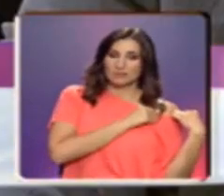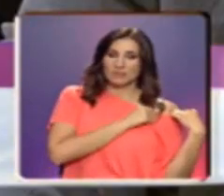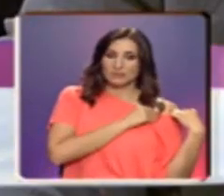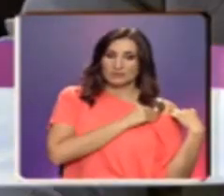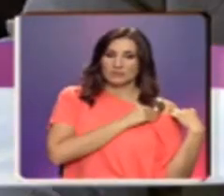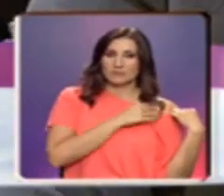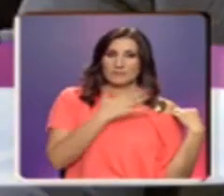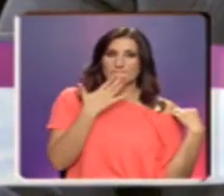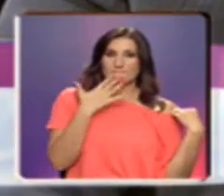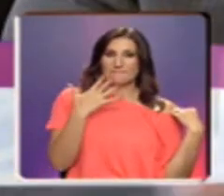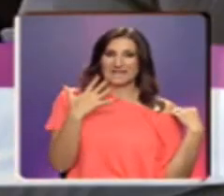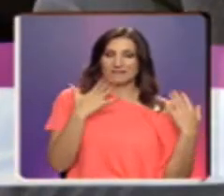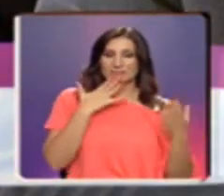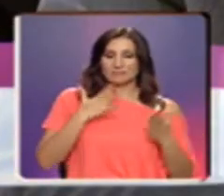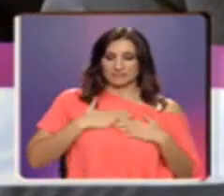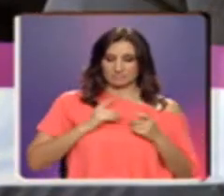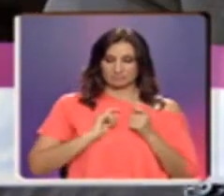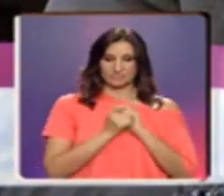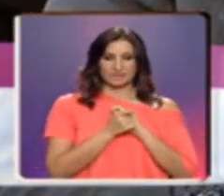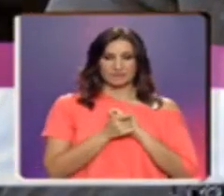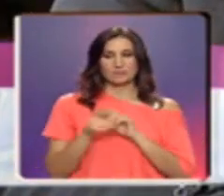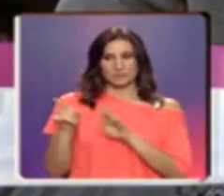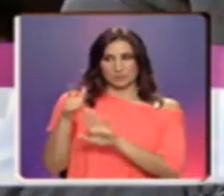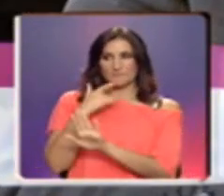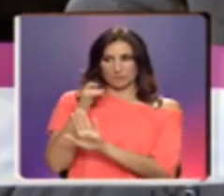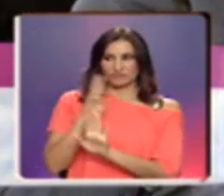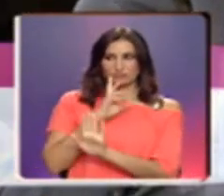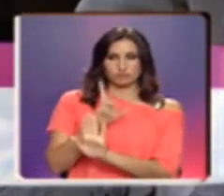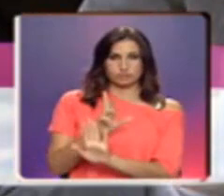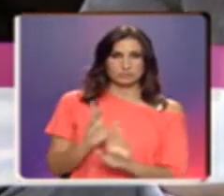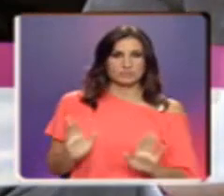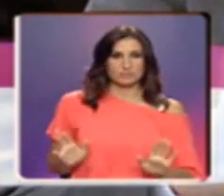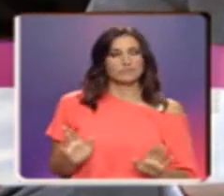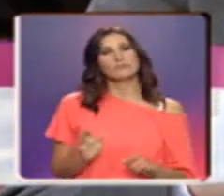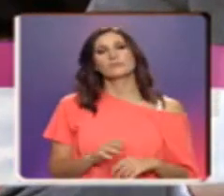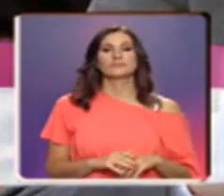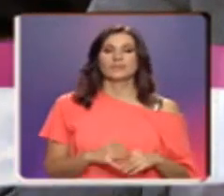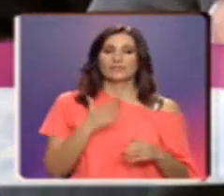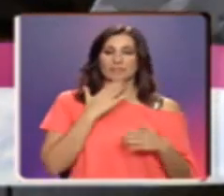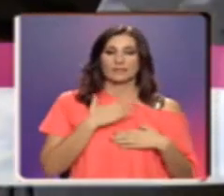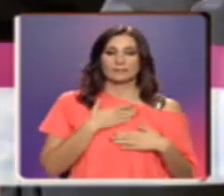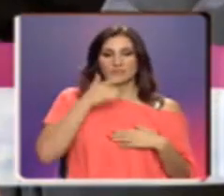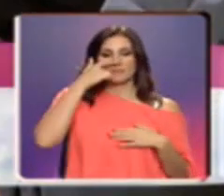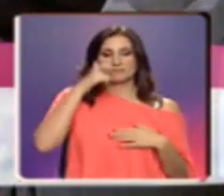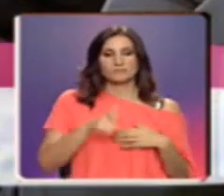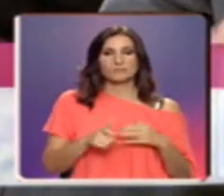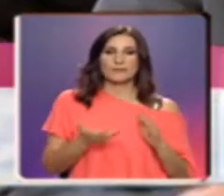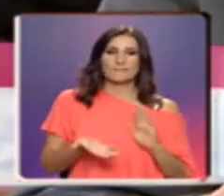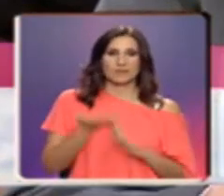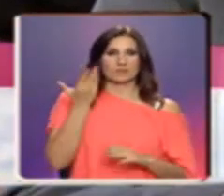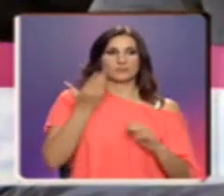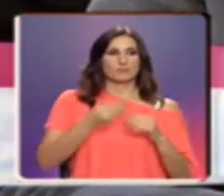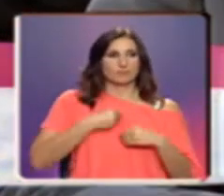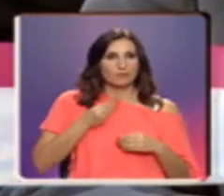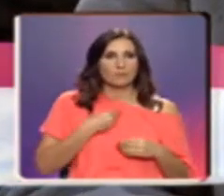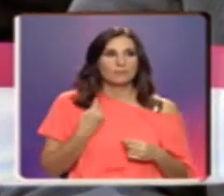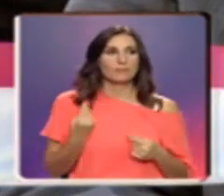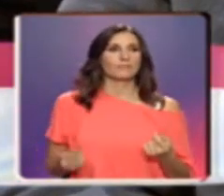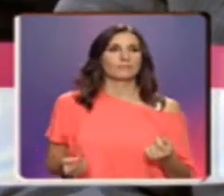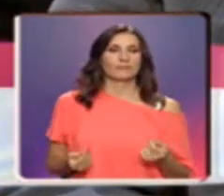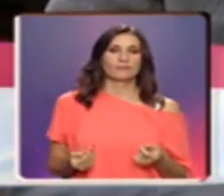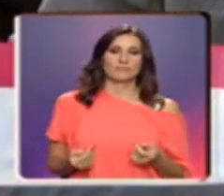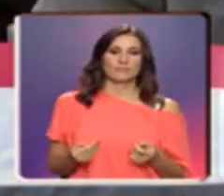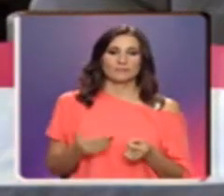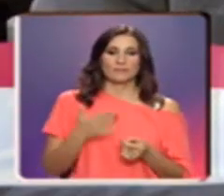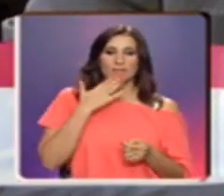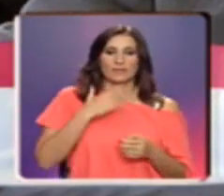muito, muito grande, que me transforma... Isto, só para não fugir à pergunta, que é esta. Isto transforma-me numa pessoa muito mais preocupada,